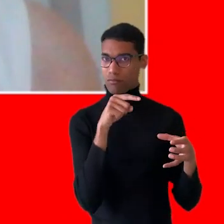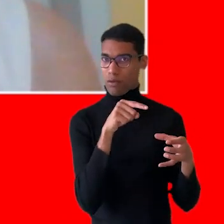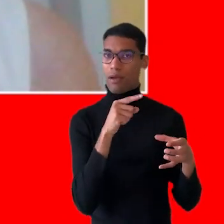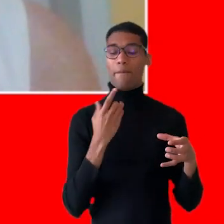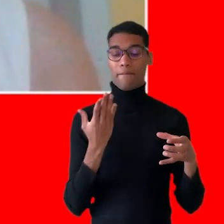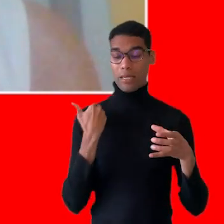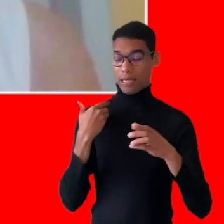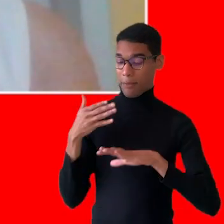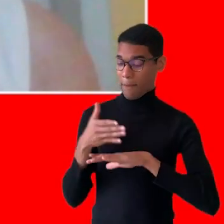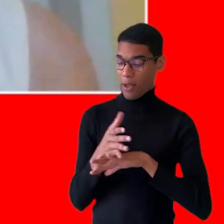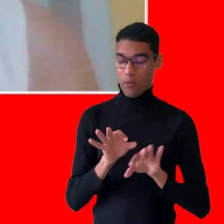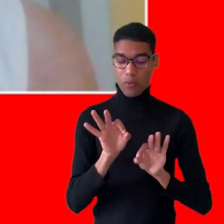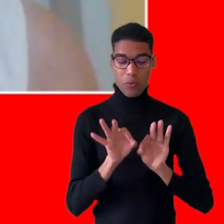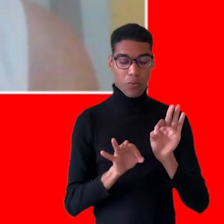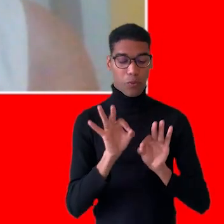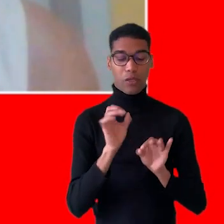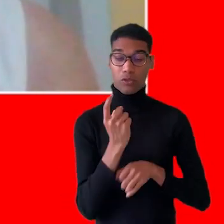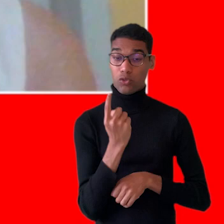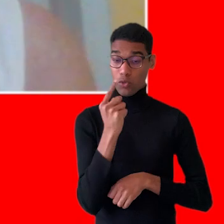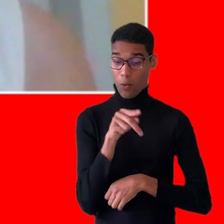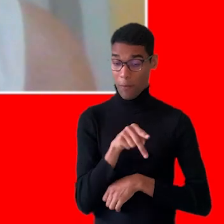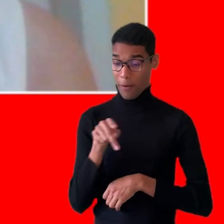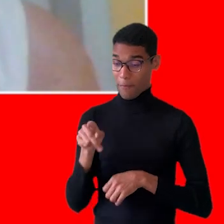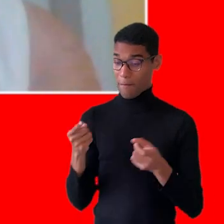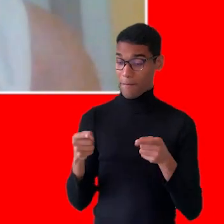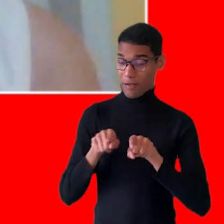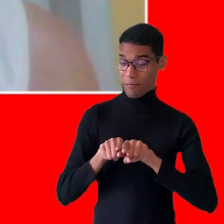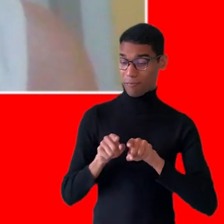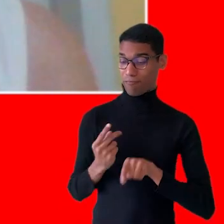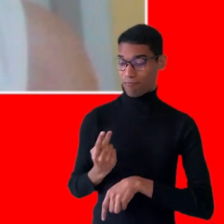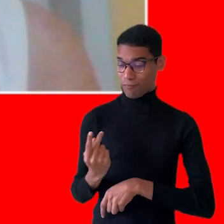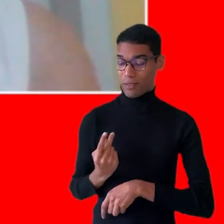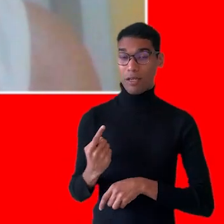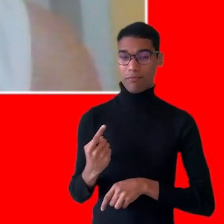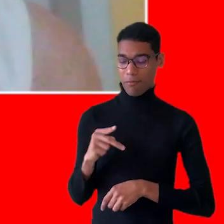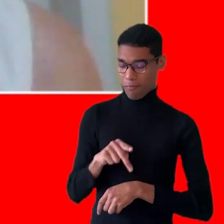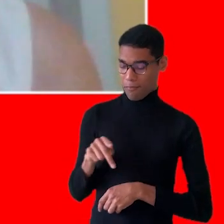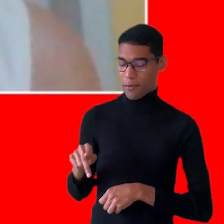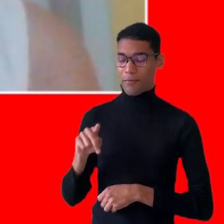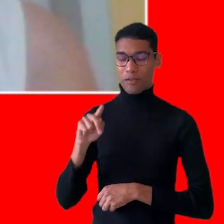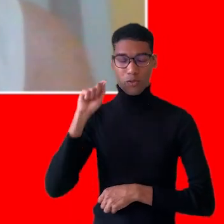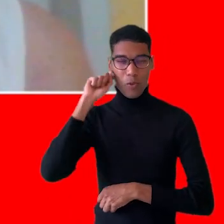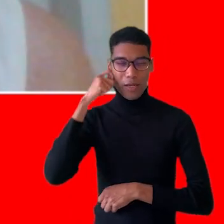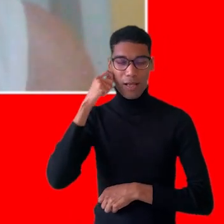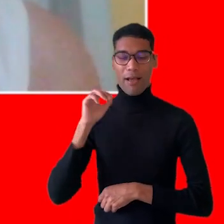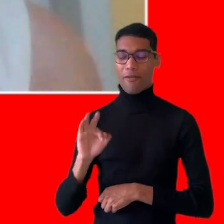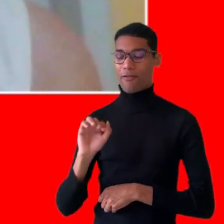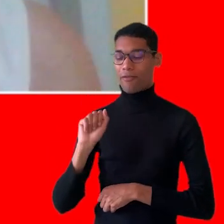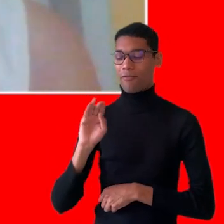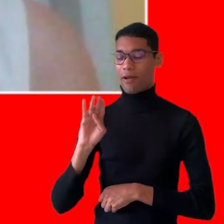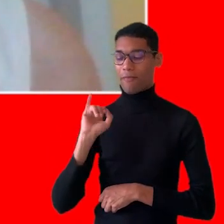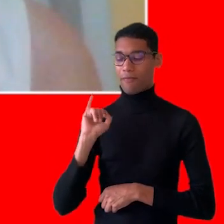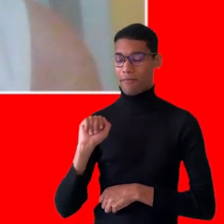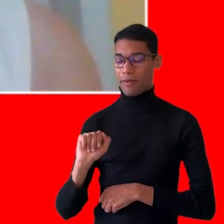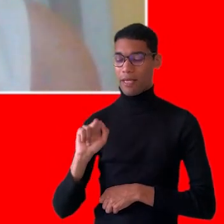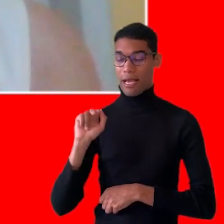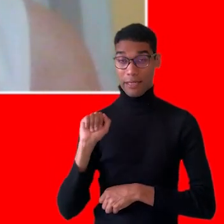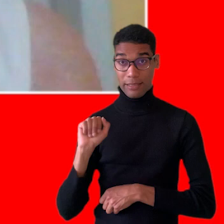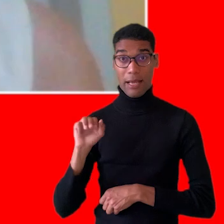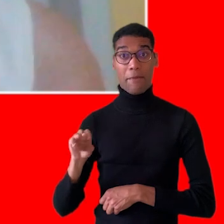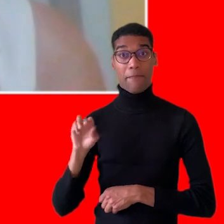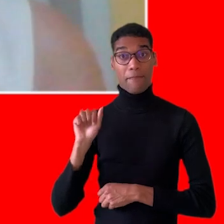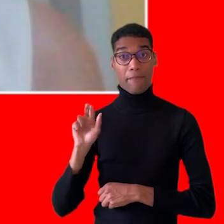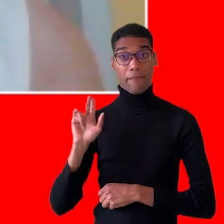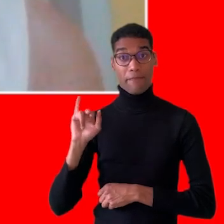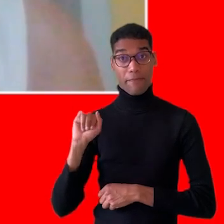foi. Participou de um projeto de uma professora parceira nossa, uma professora negra, né, Fabiana Maria, nos convidou